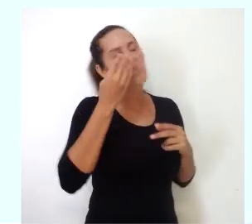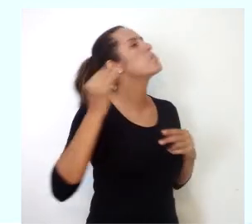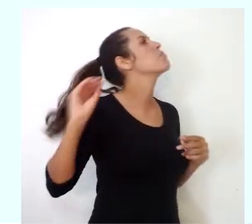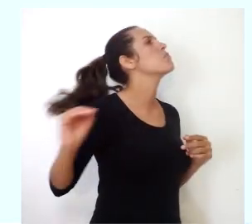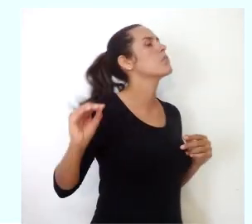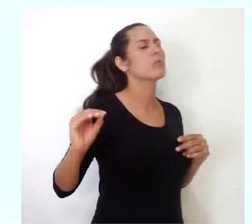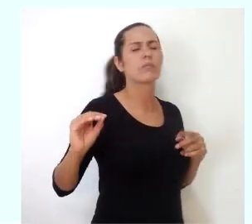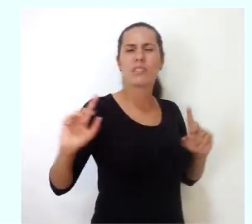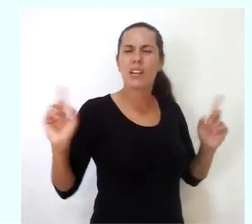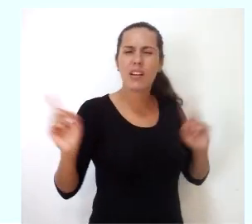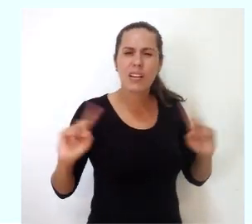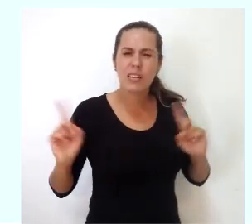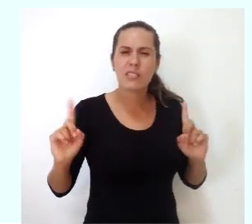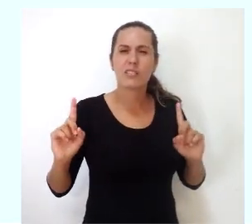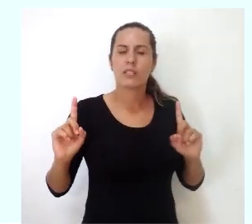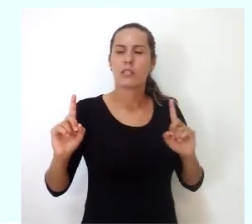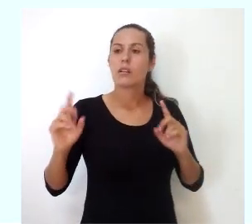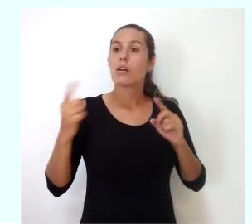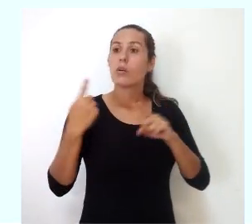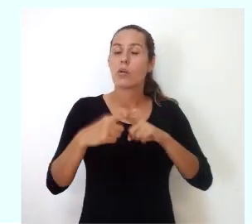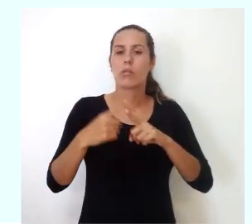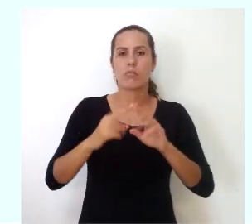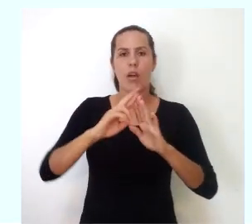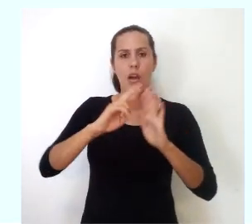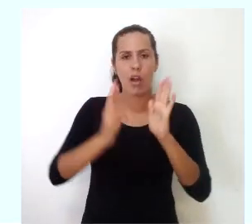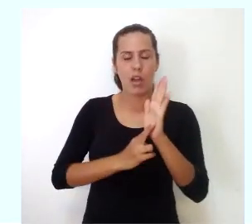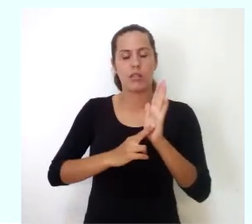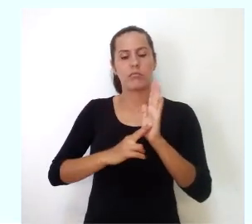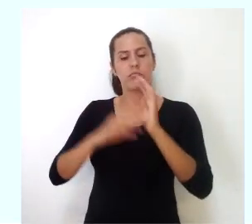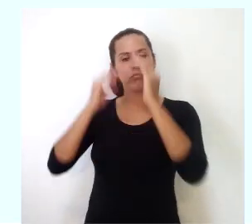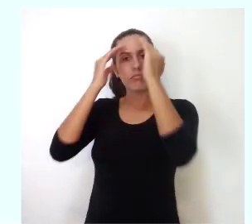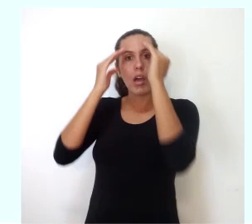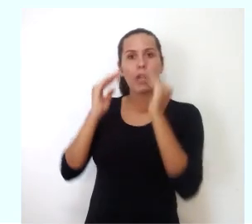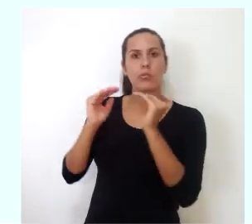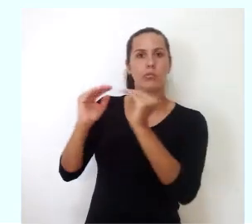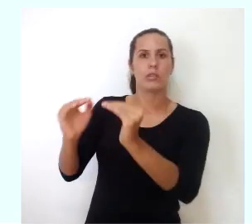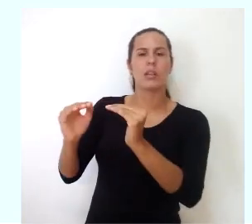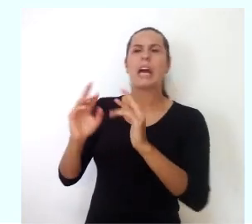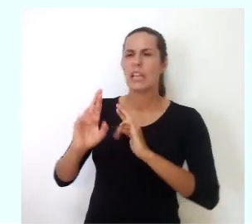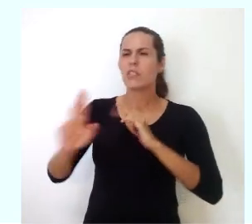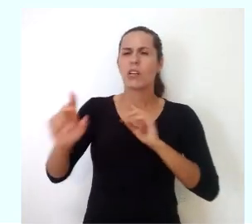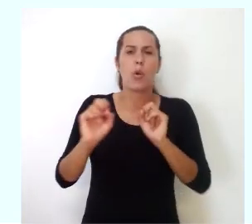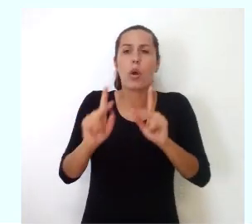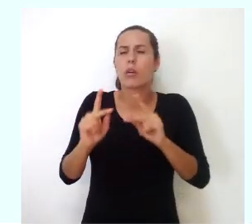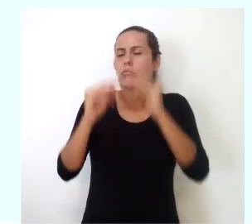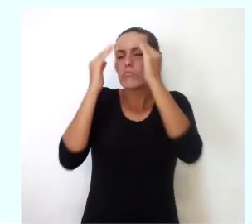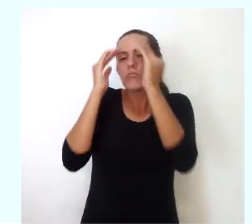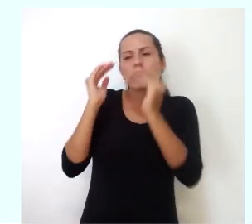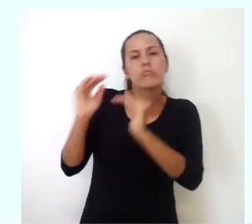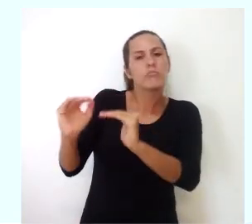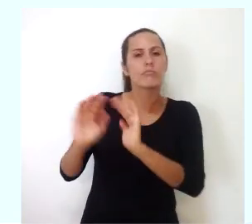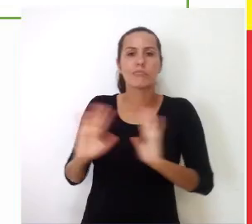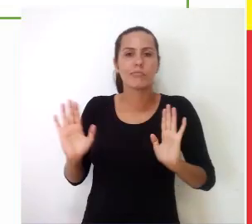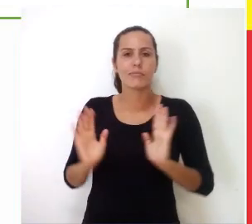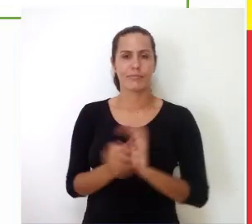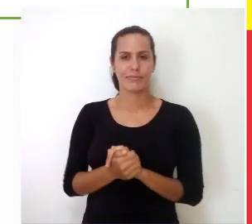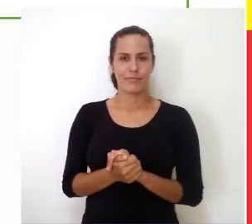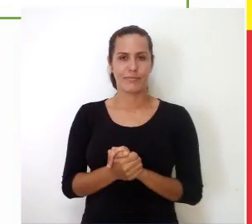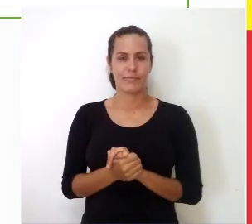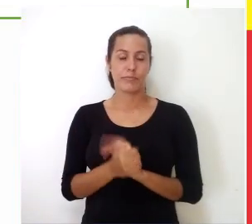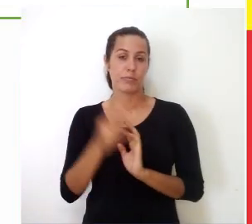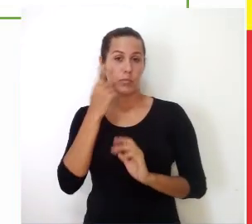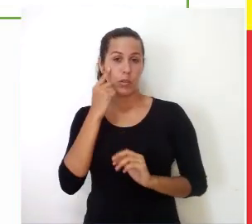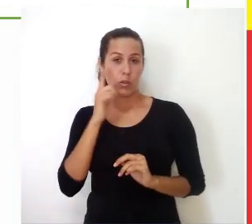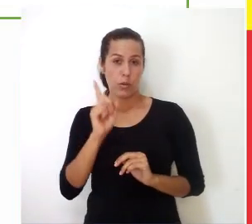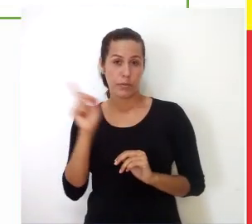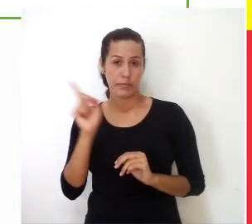mim. Então, justamente é a norma, é a conduta, respeitar, certo? Vejam só aqui, na tela nós temos